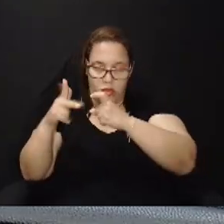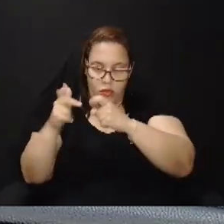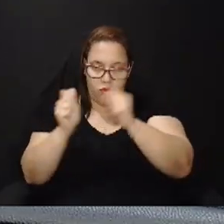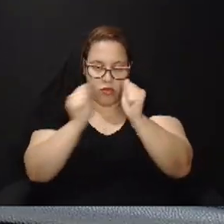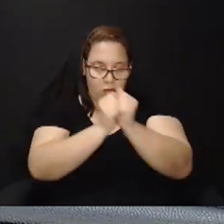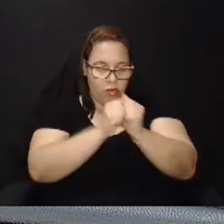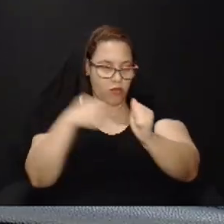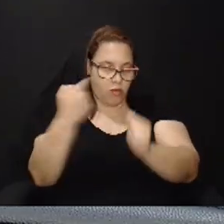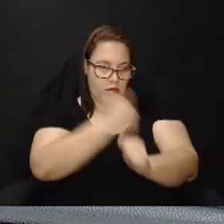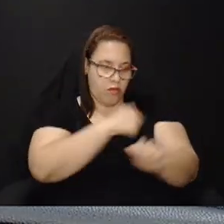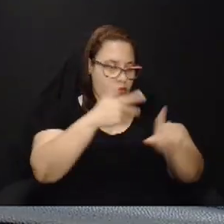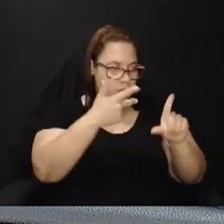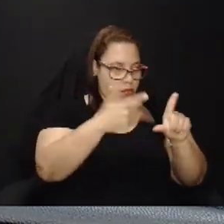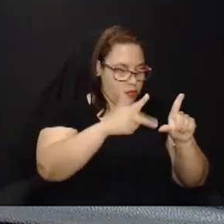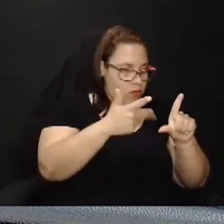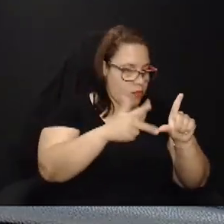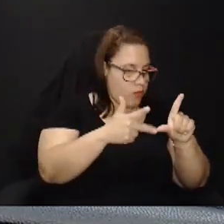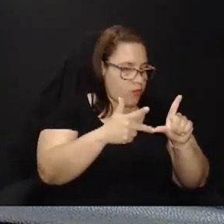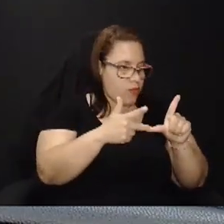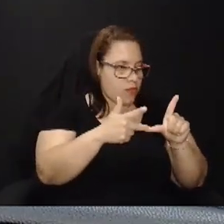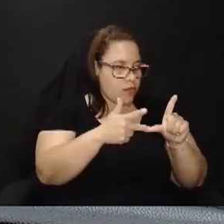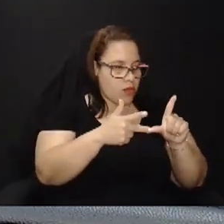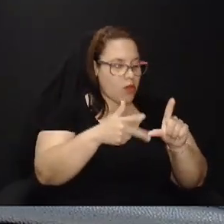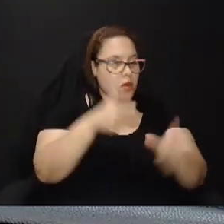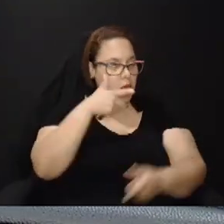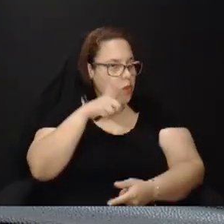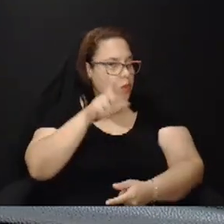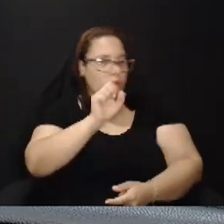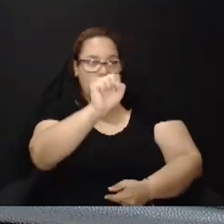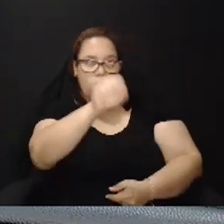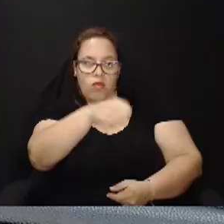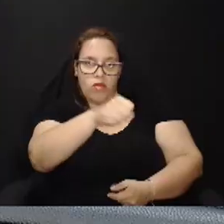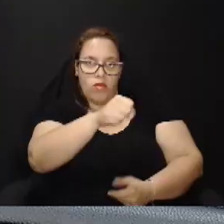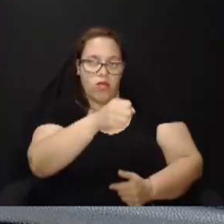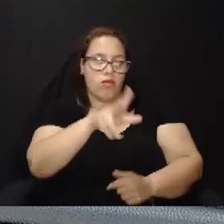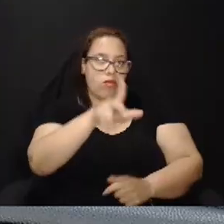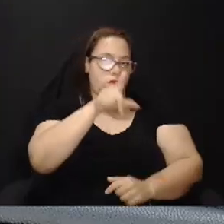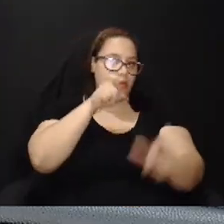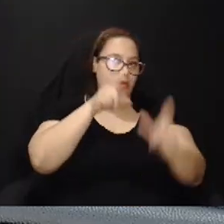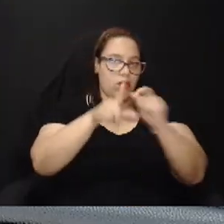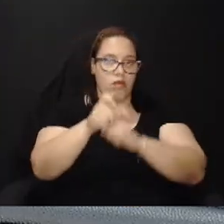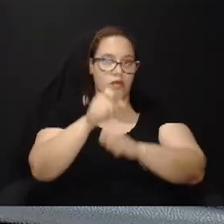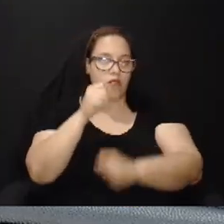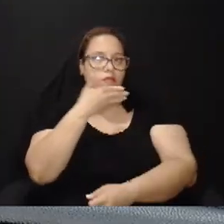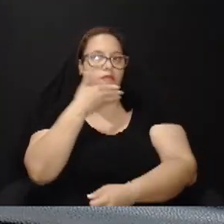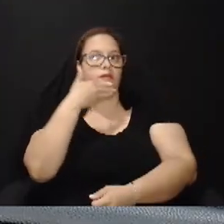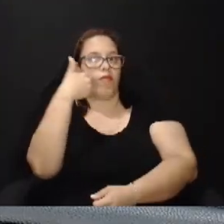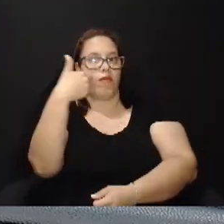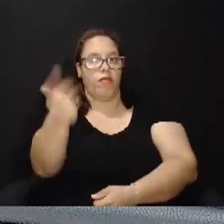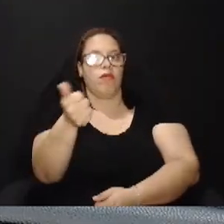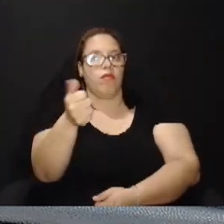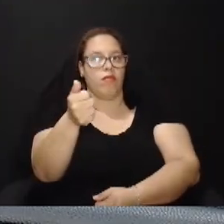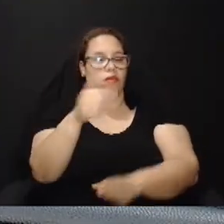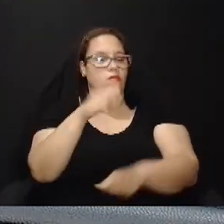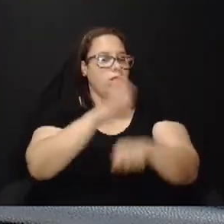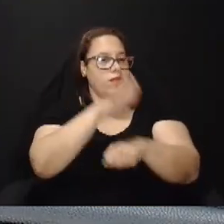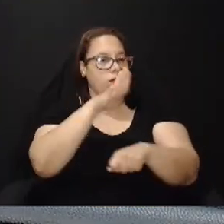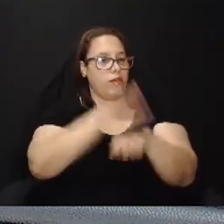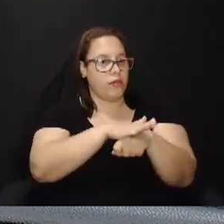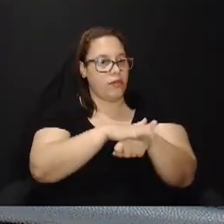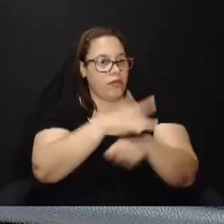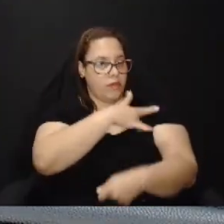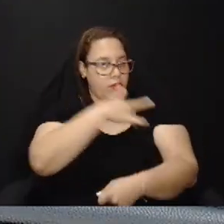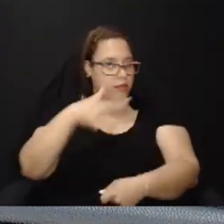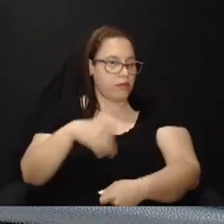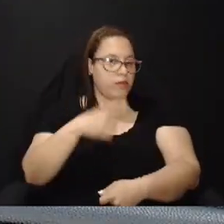né, legislativo, nós vamos sim, com certeza, buscar alternativas e condições de melhorar cada vez mais a saúde de Campinas. E vocês sabem